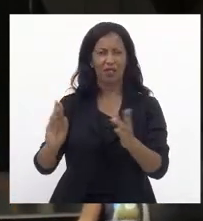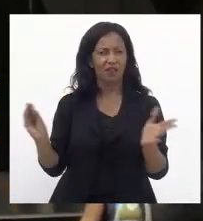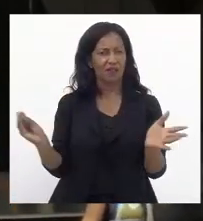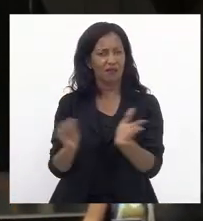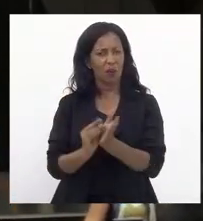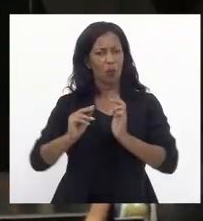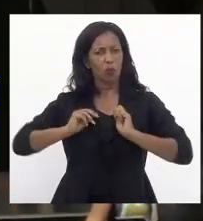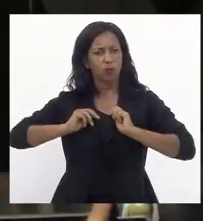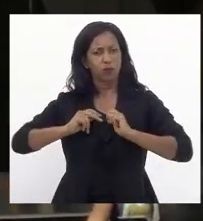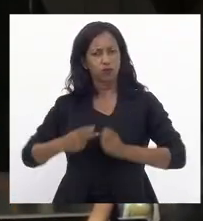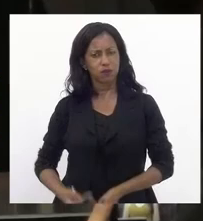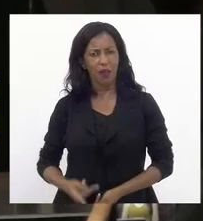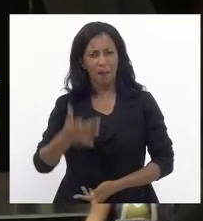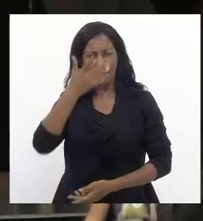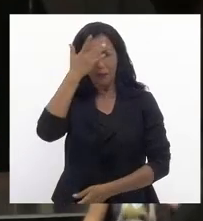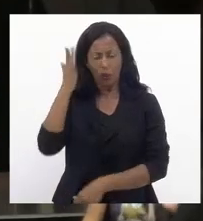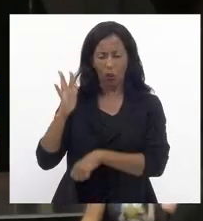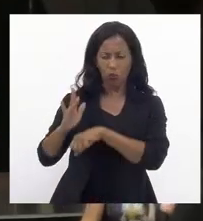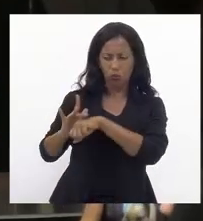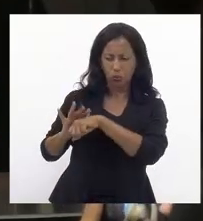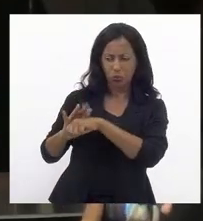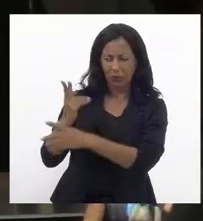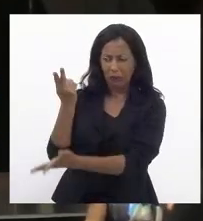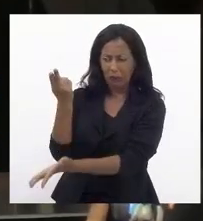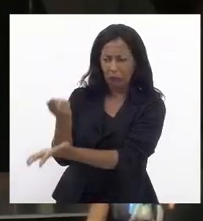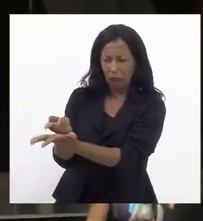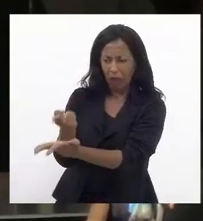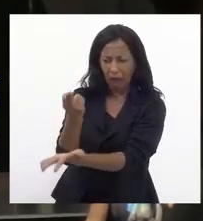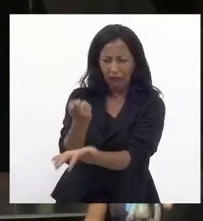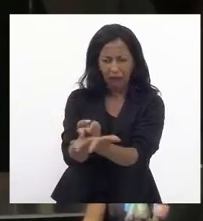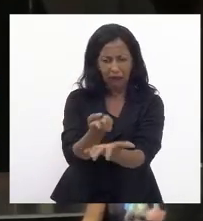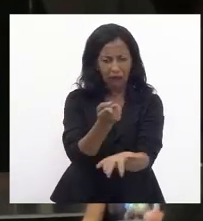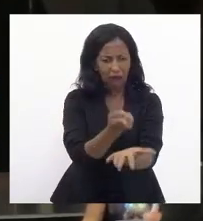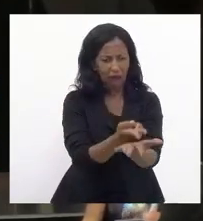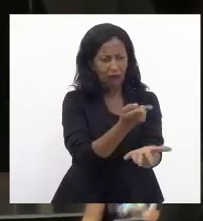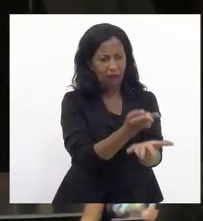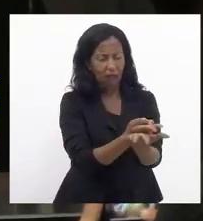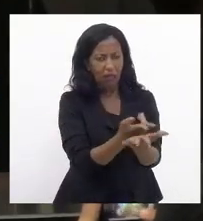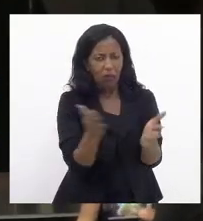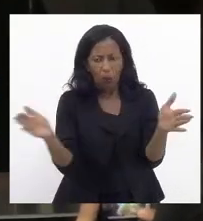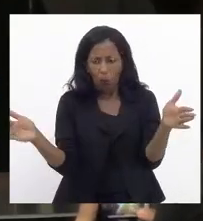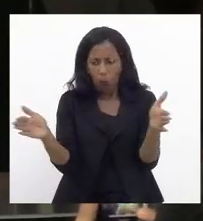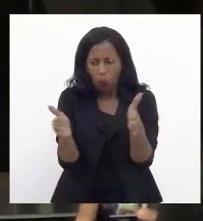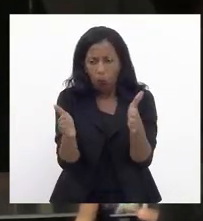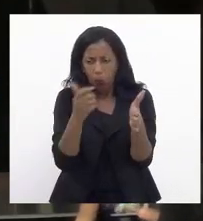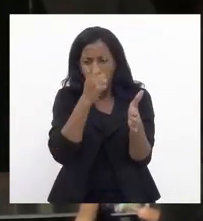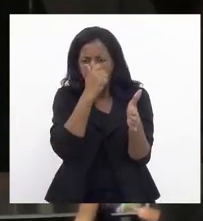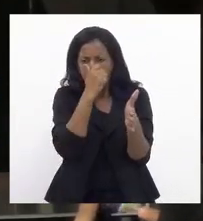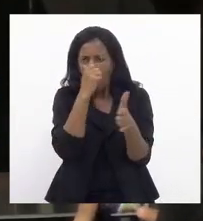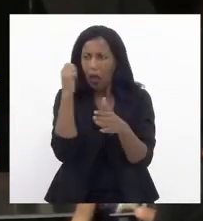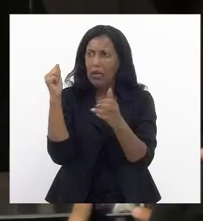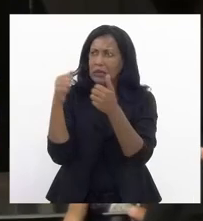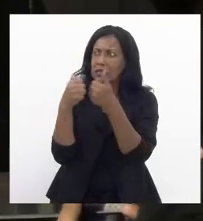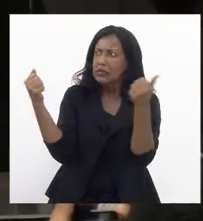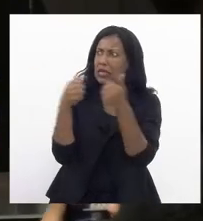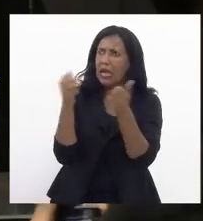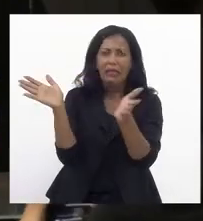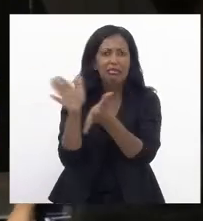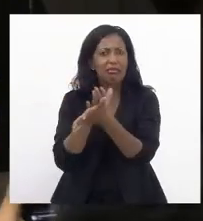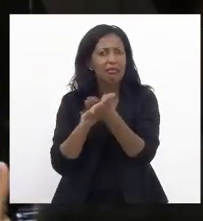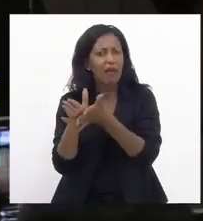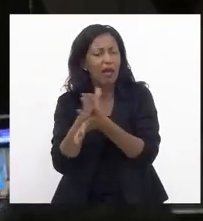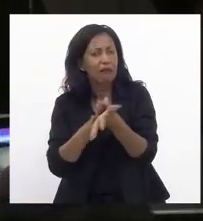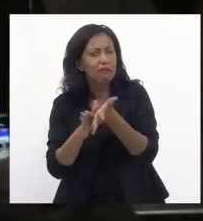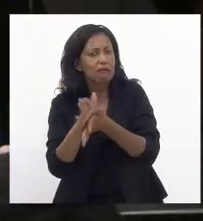humanidade. Pacientes deitados num leito, num cubículo, sem janela, sem nada,